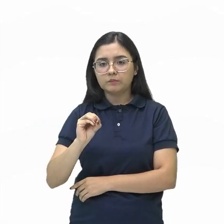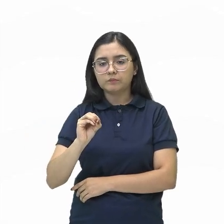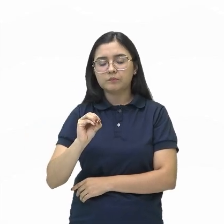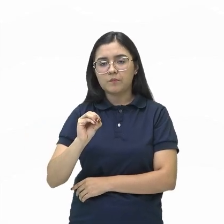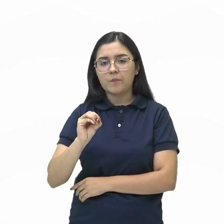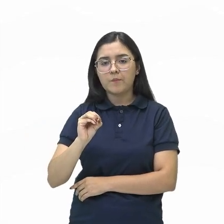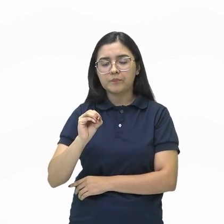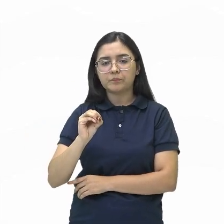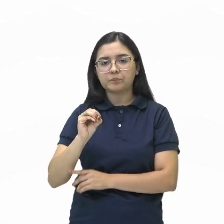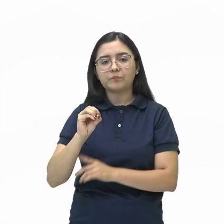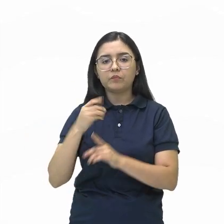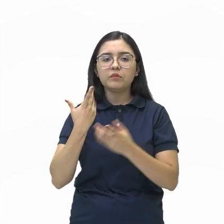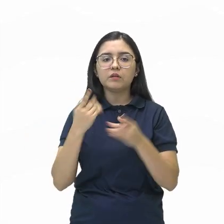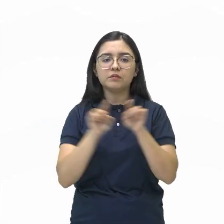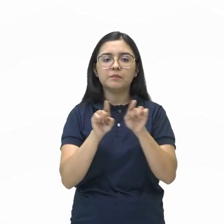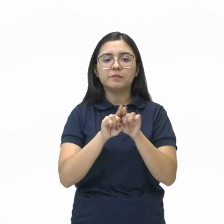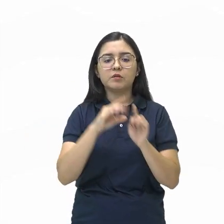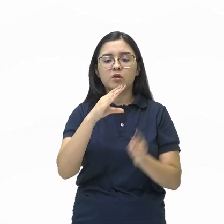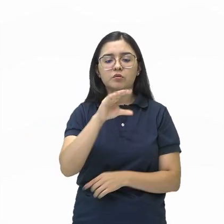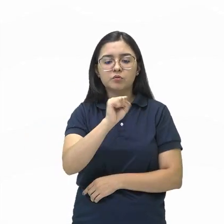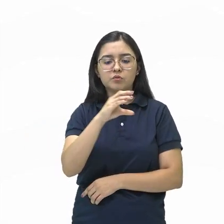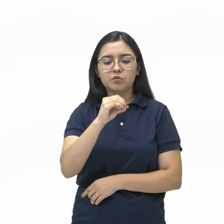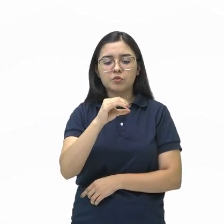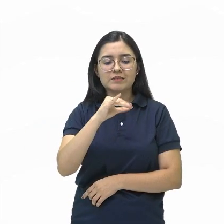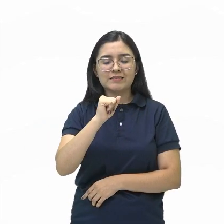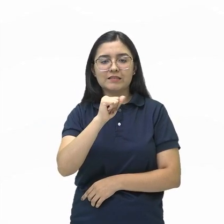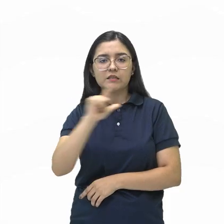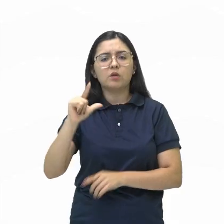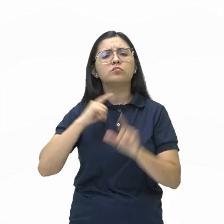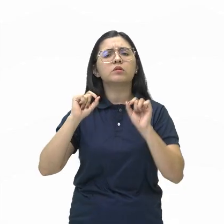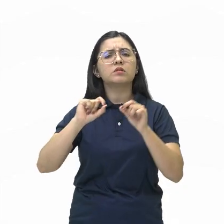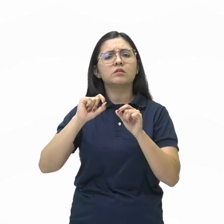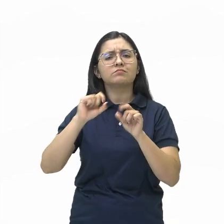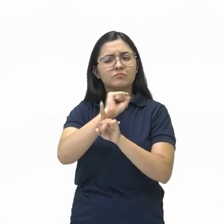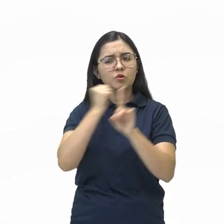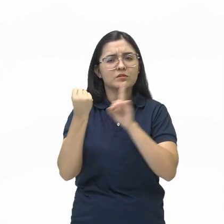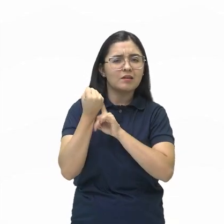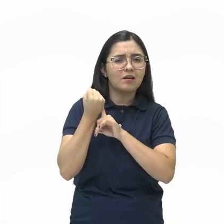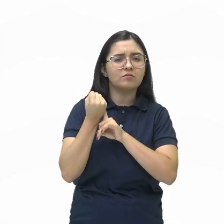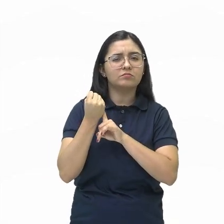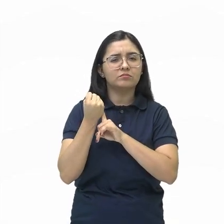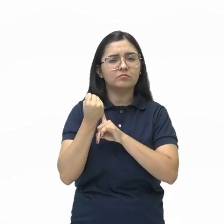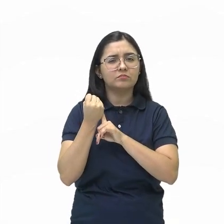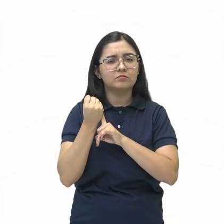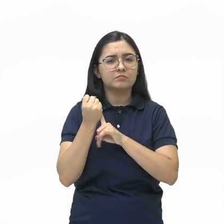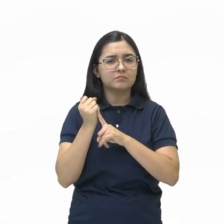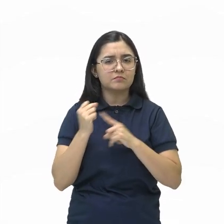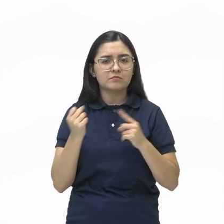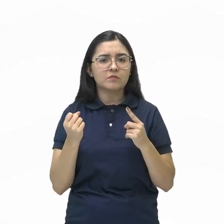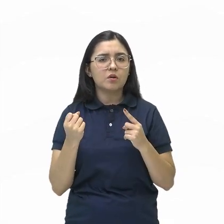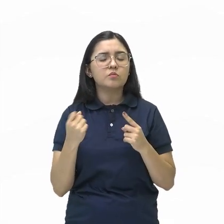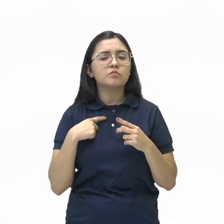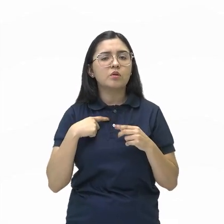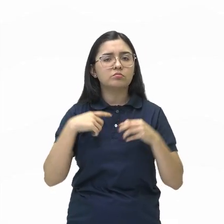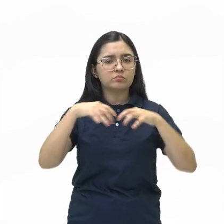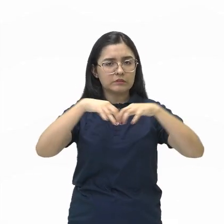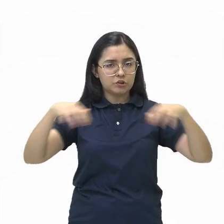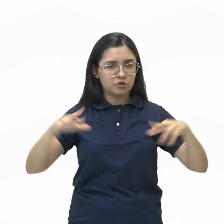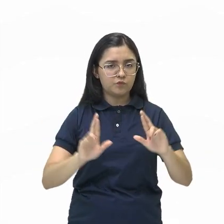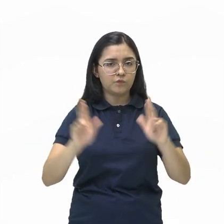né? Social. Então, o que é o social? Então, você vê que nós estamos falando de duas coisas diferentes.